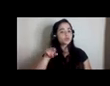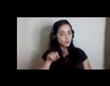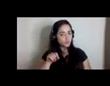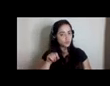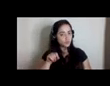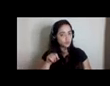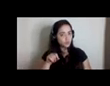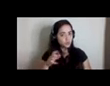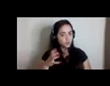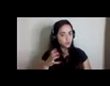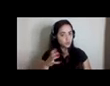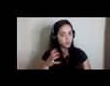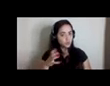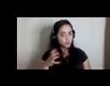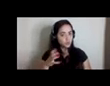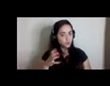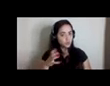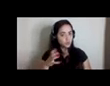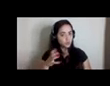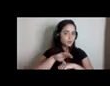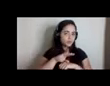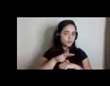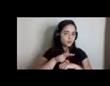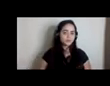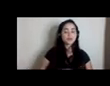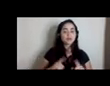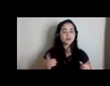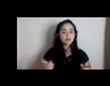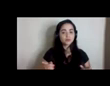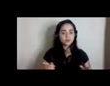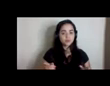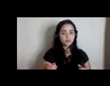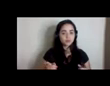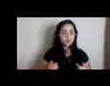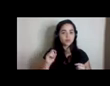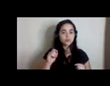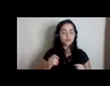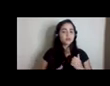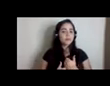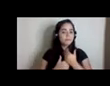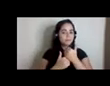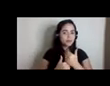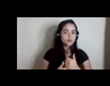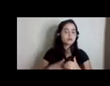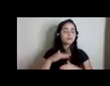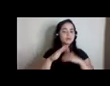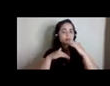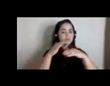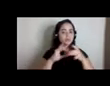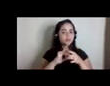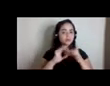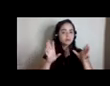escolheu estar naquele curso. Nós estamos favorecendo a construção de